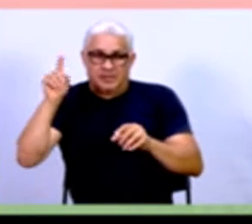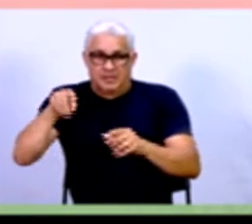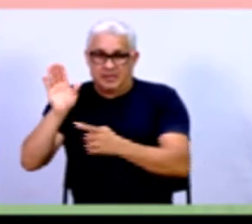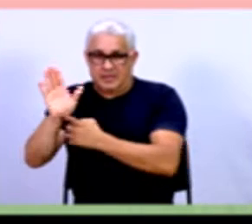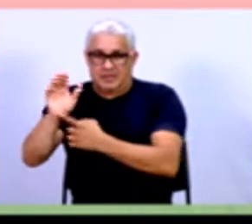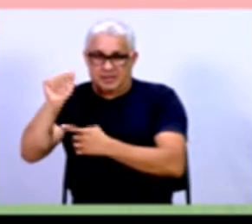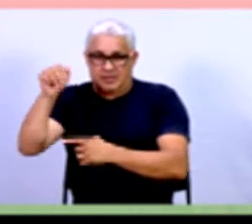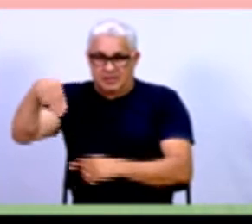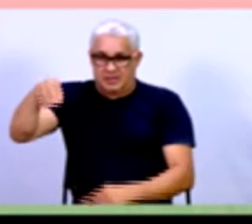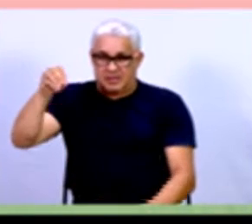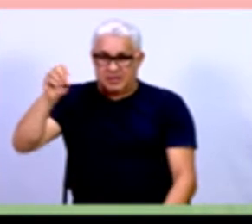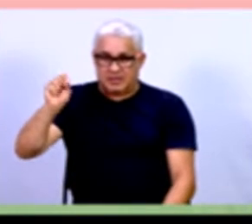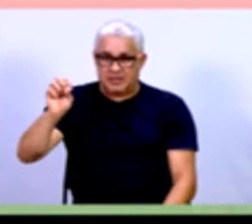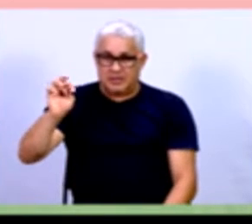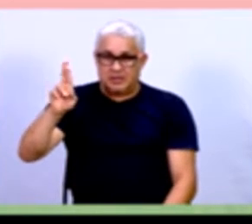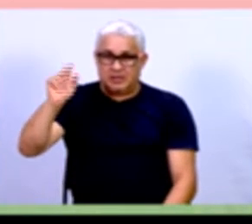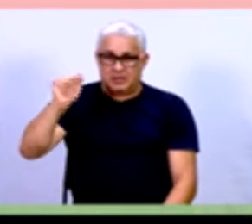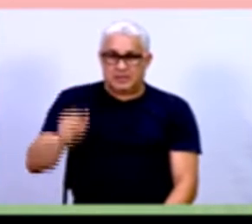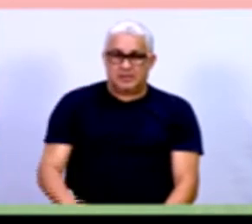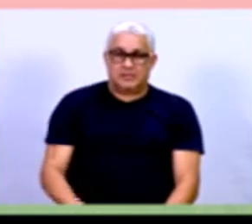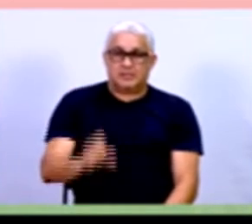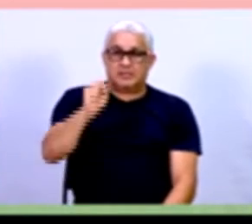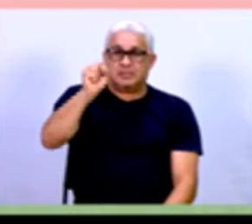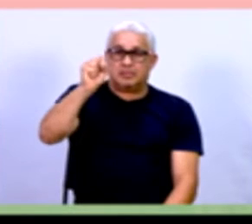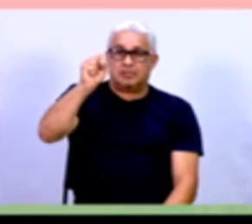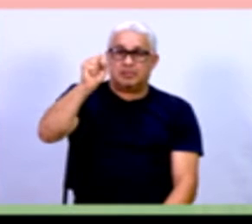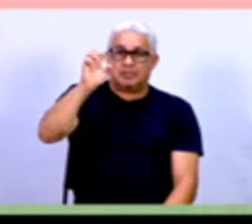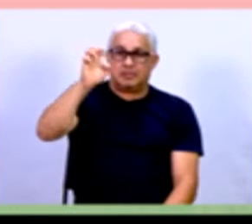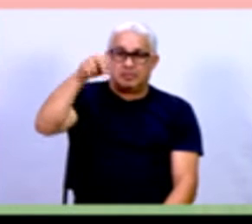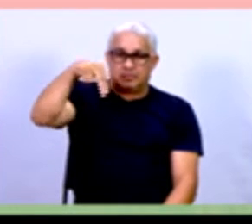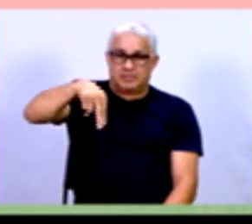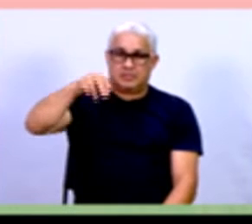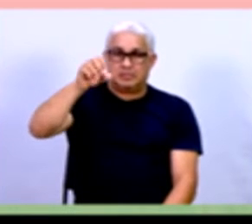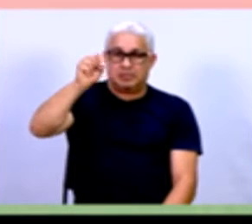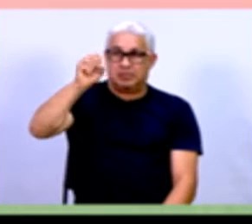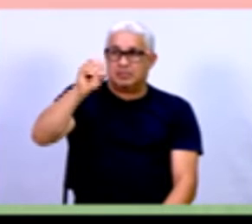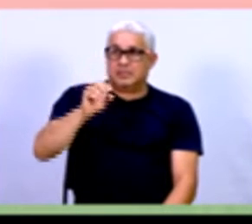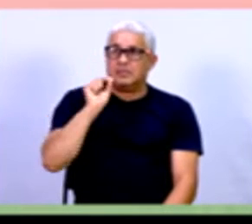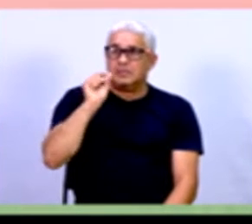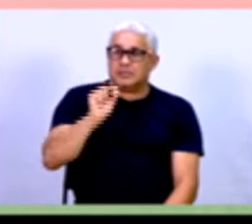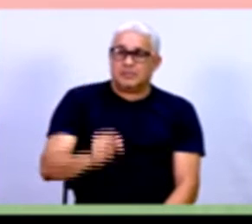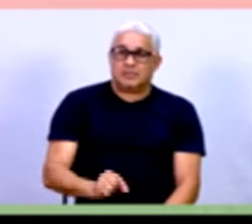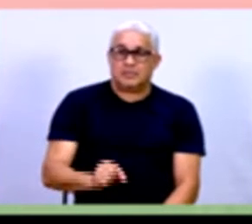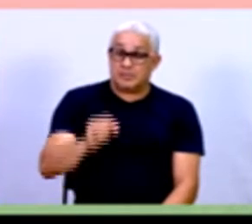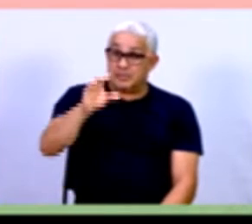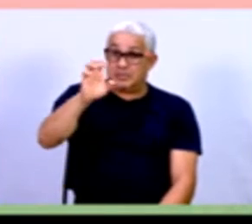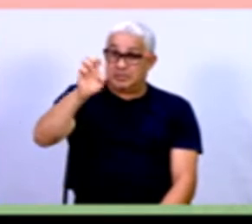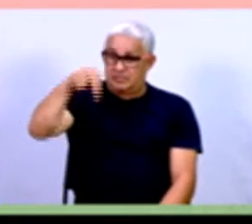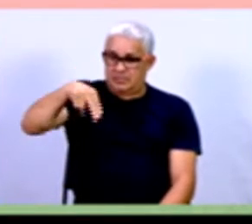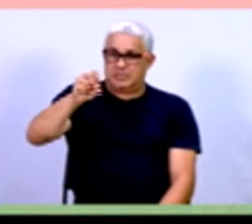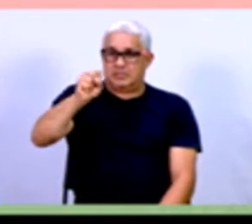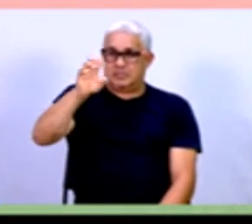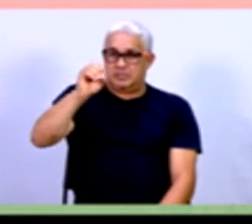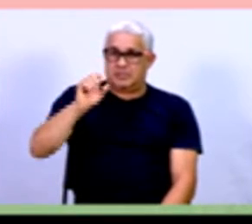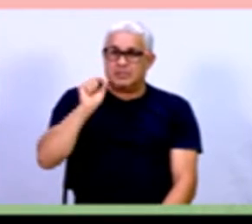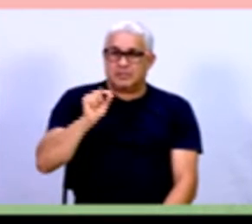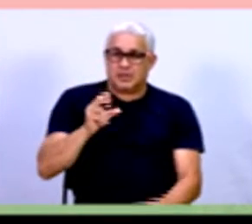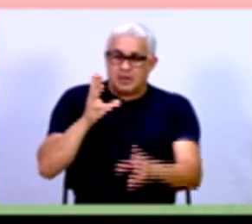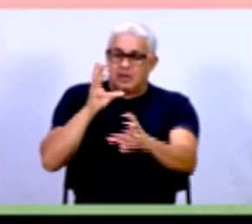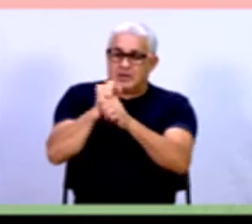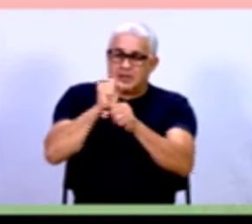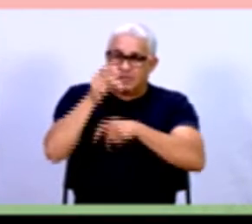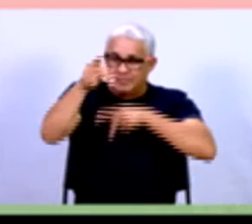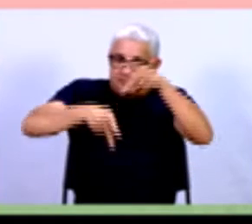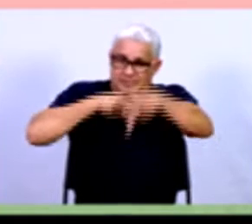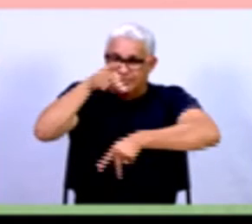é legal a gente falar também do censo, tá? O que é o censo, pessoal? Ó, a contagem de uma população inteira